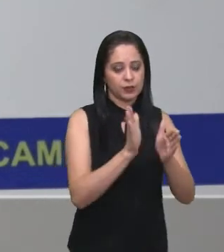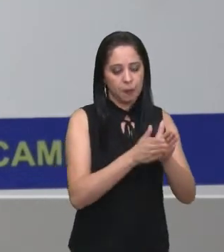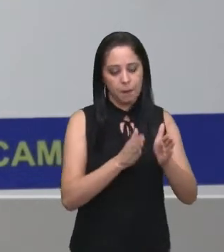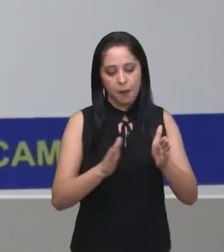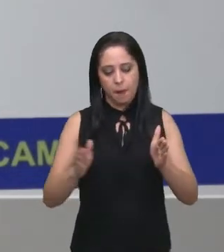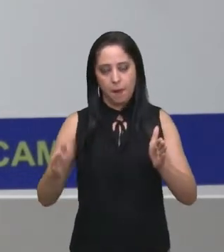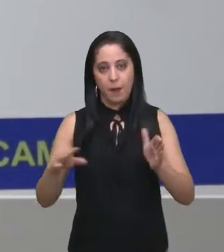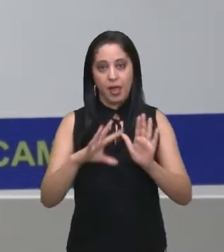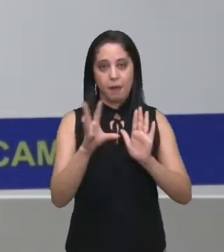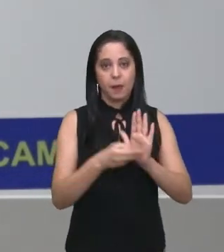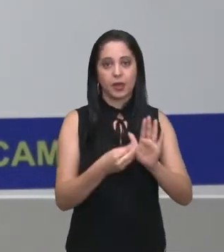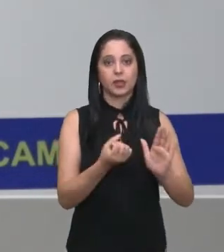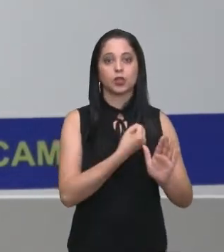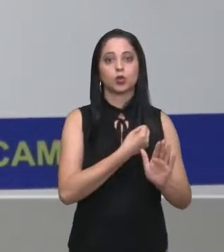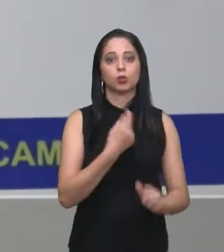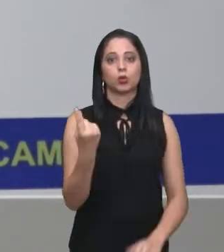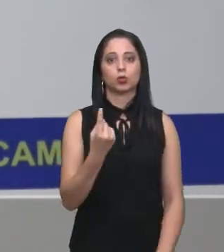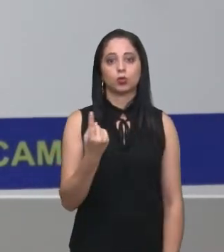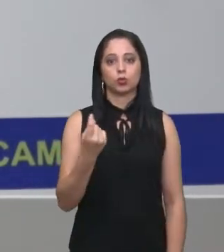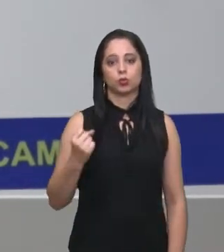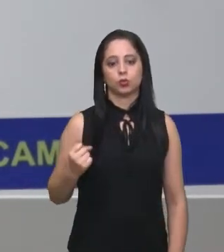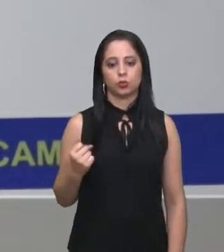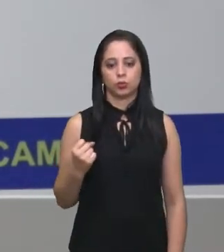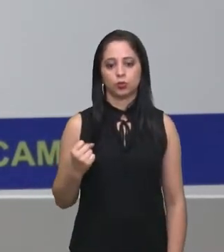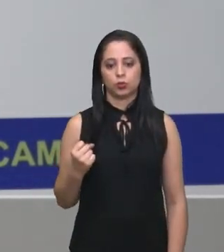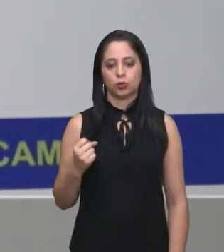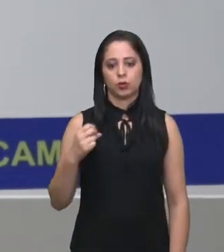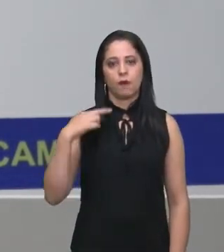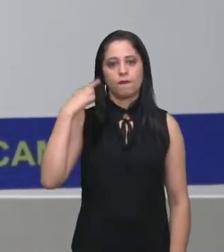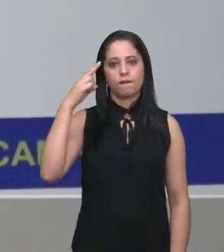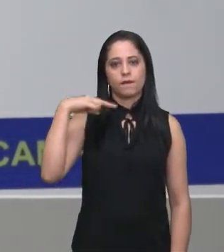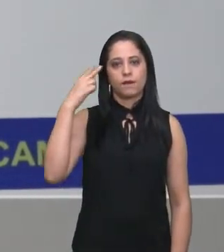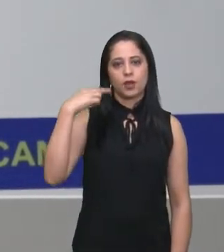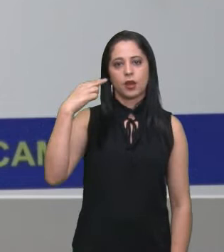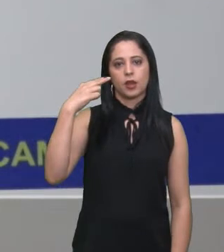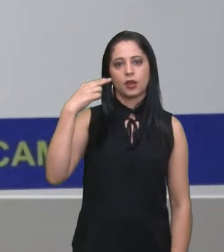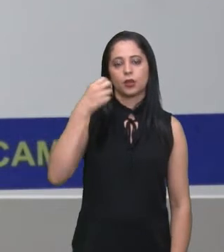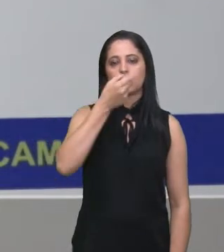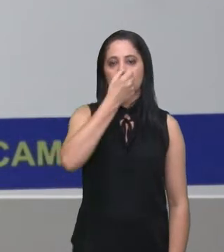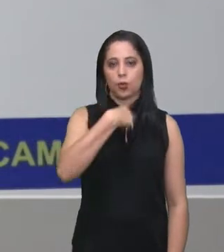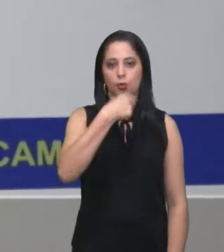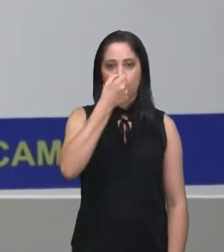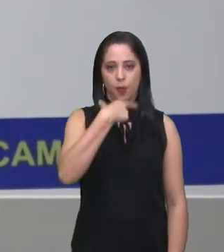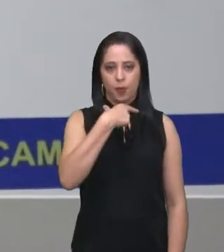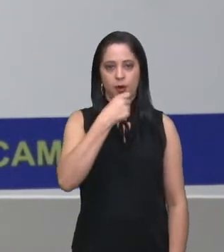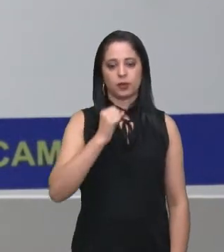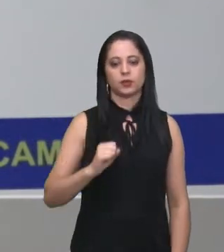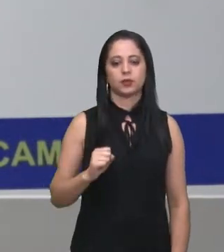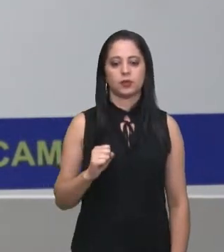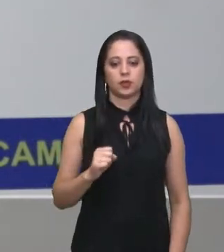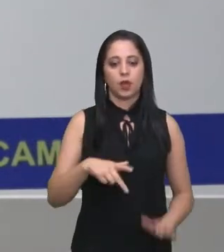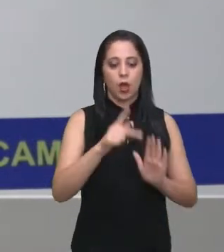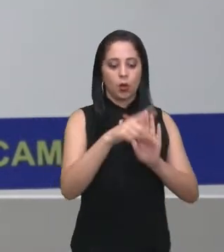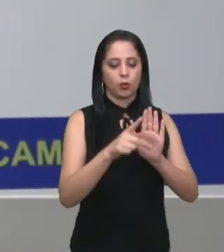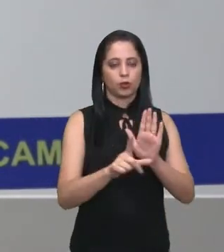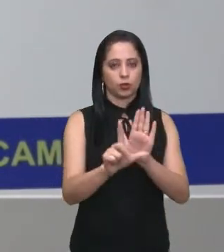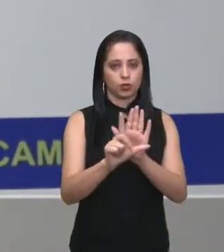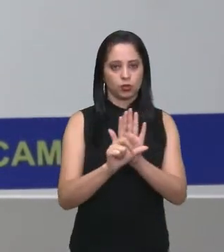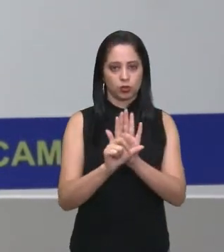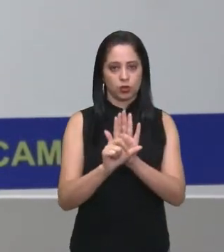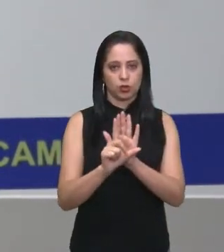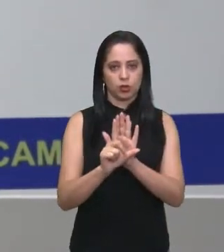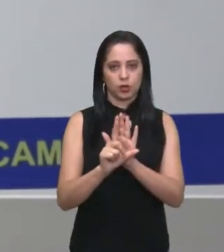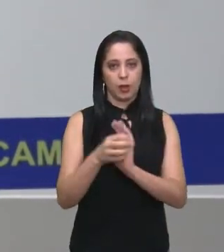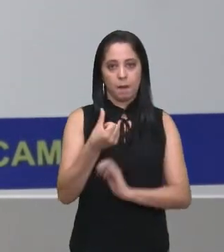1, de autoria do vereador Roberto do Eleve, ao processo 2822/2022, projeto de lei